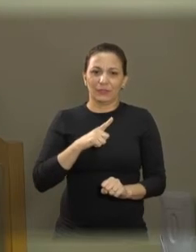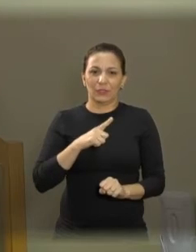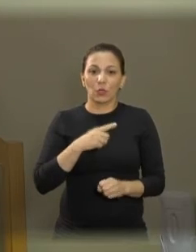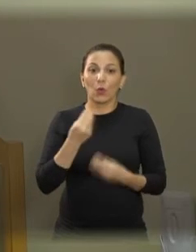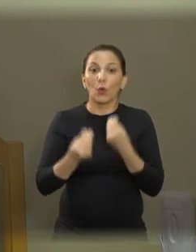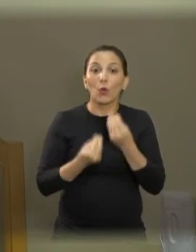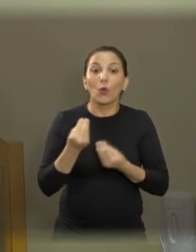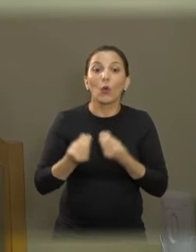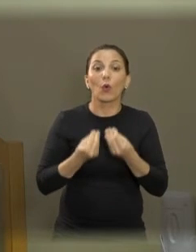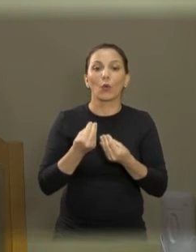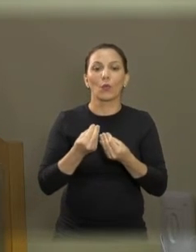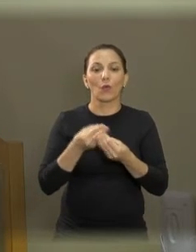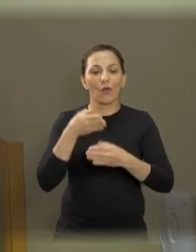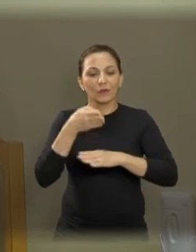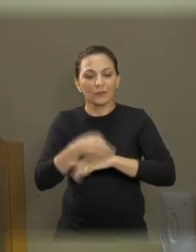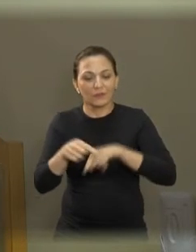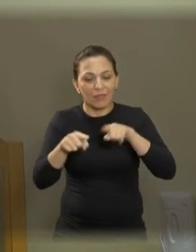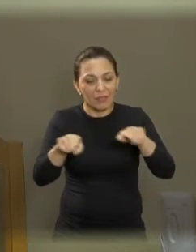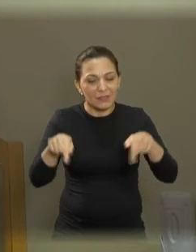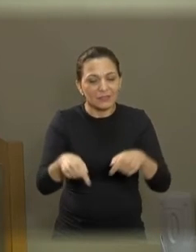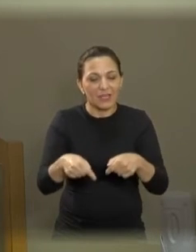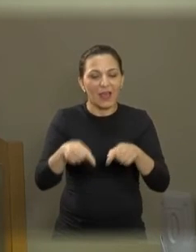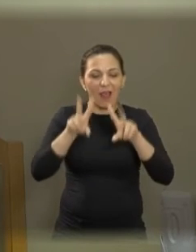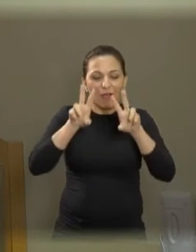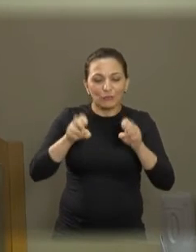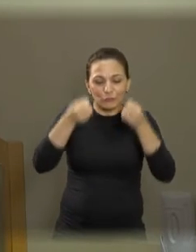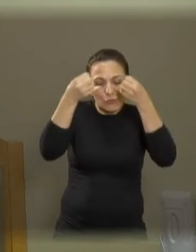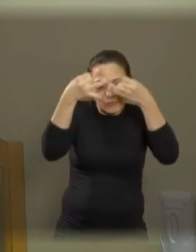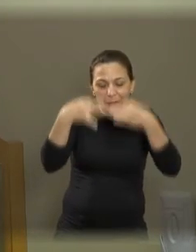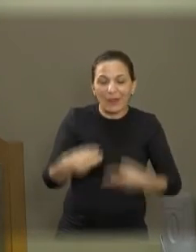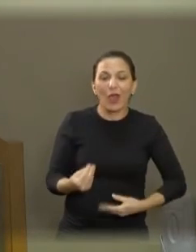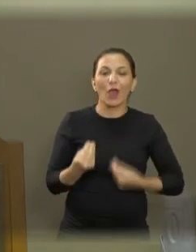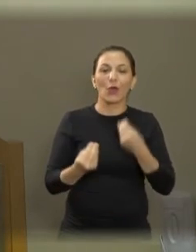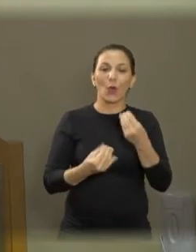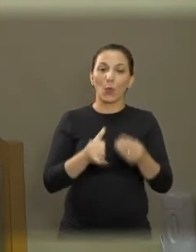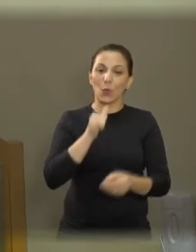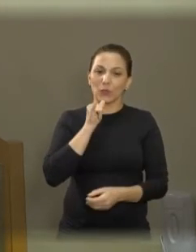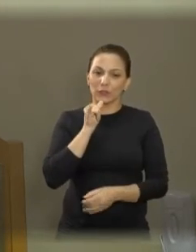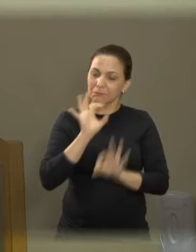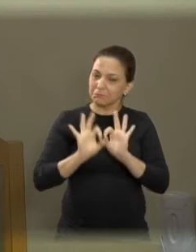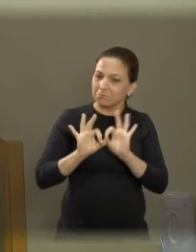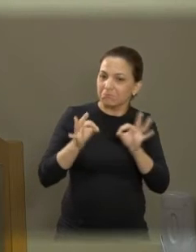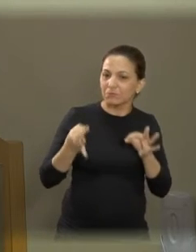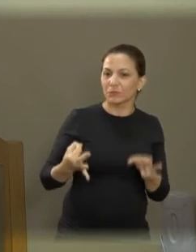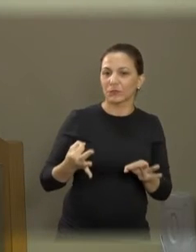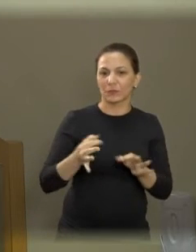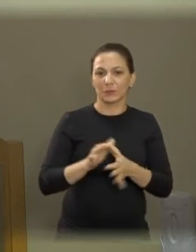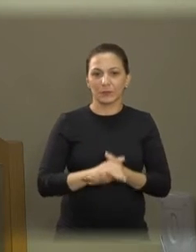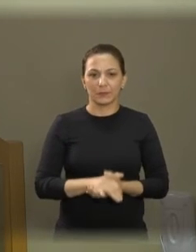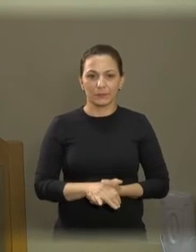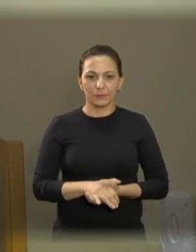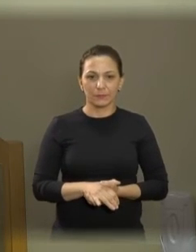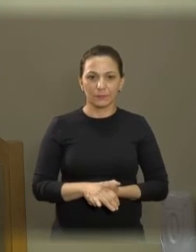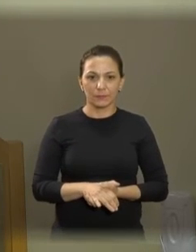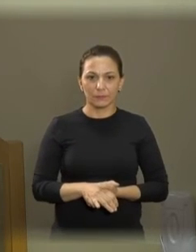eu vou entrar na sala e falar do assunto que eu quero. Vou dar um exemplo simples.